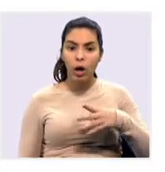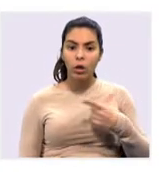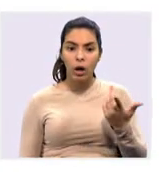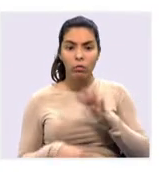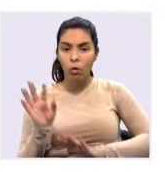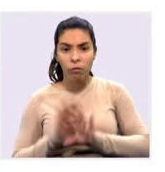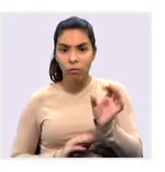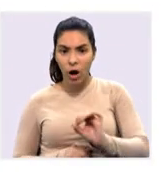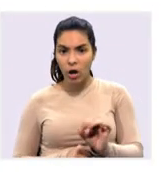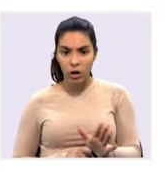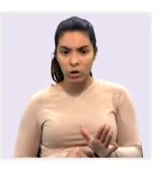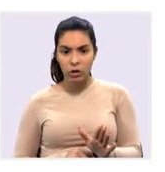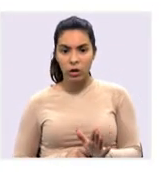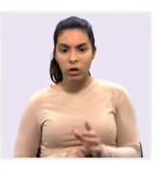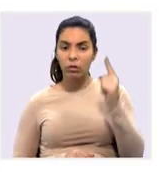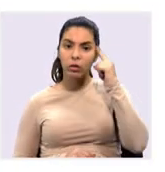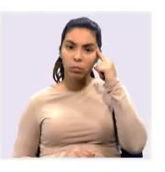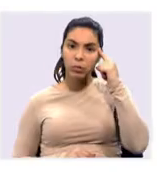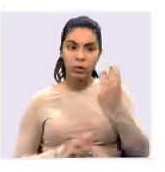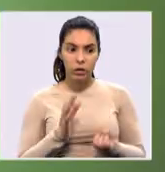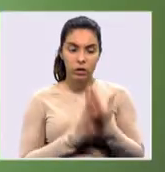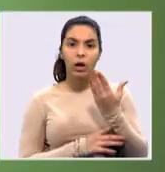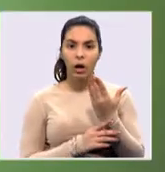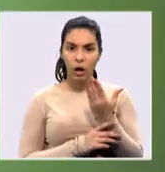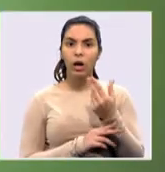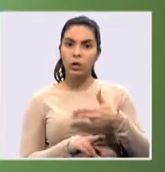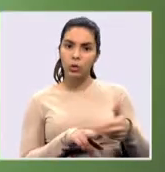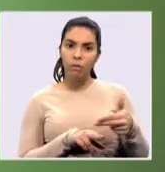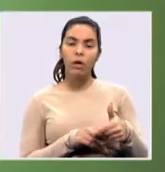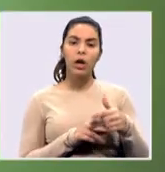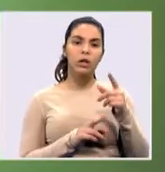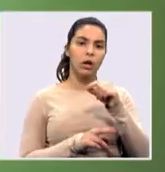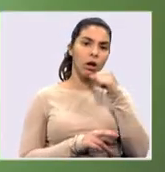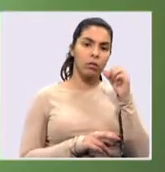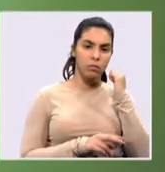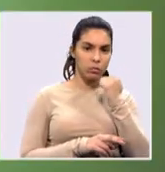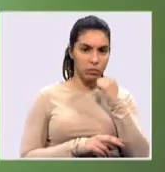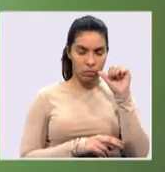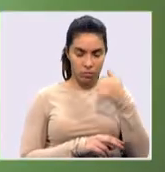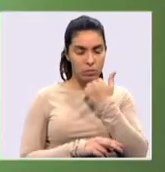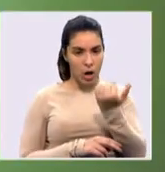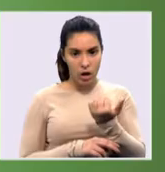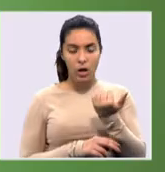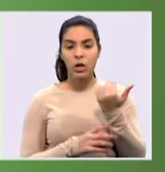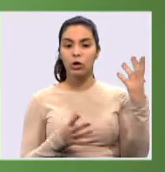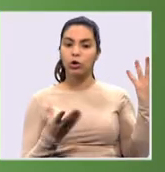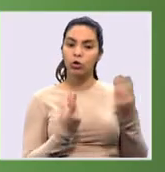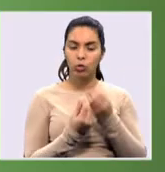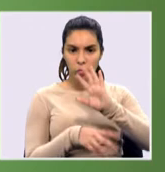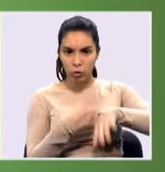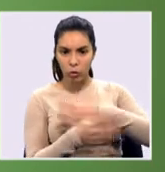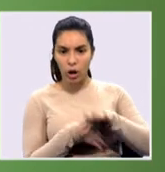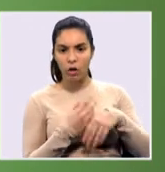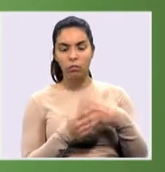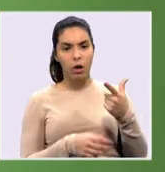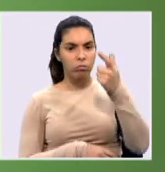cá porque não existe ninguém que o faça. Logo, podemos criar essa necessidade. Temos aqui uma oportunidade, vamos criar este produto. Toda a gente concordou, toda a